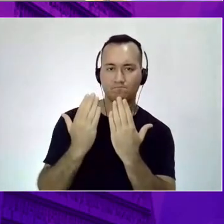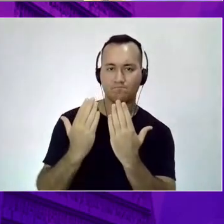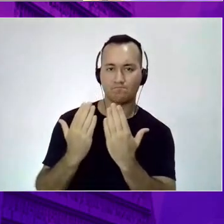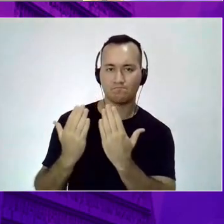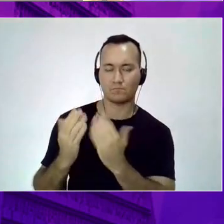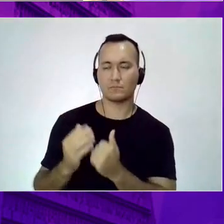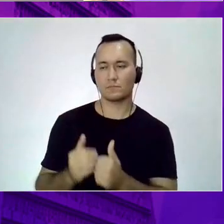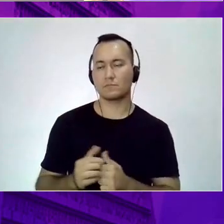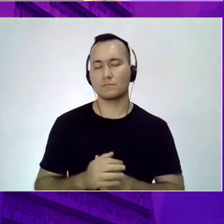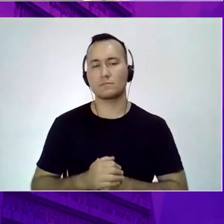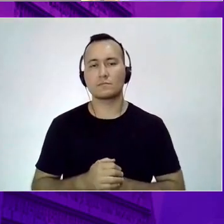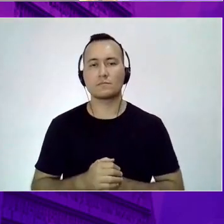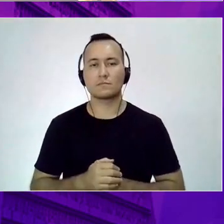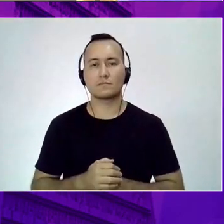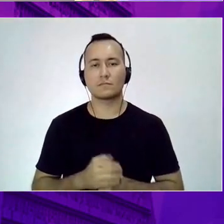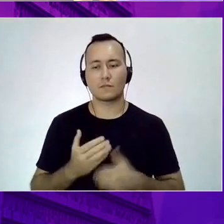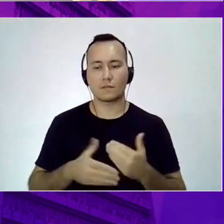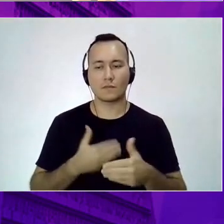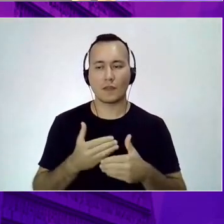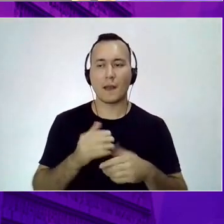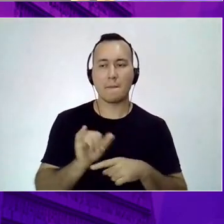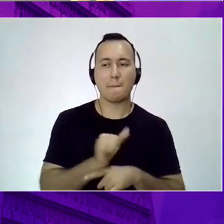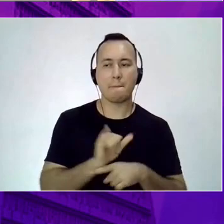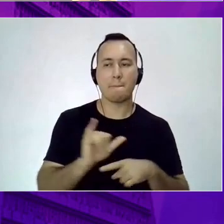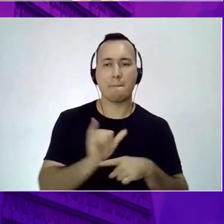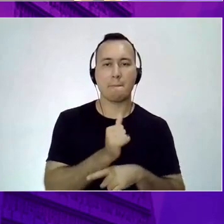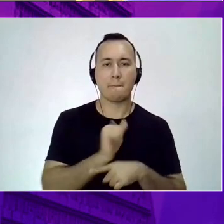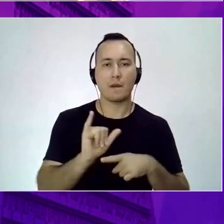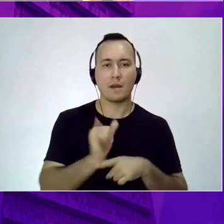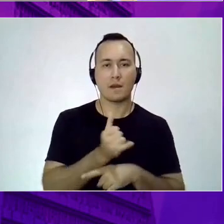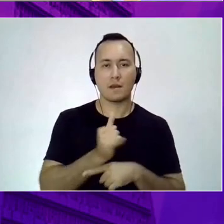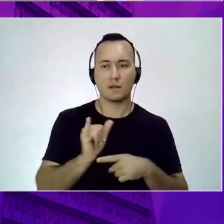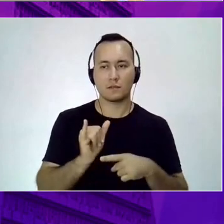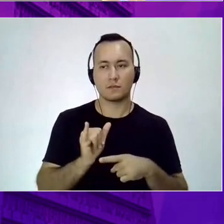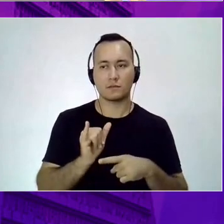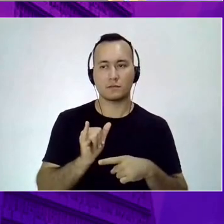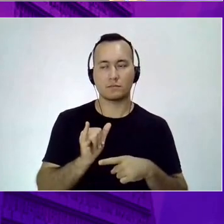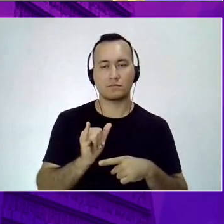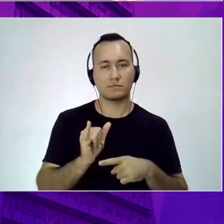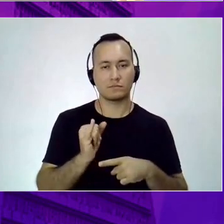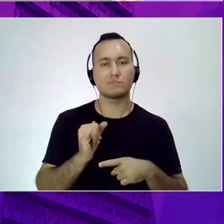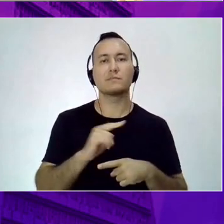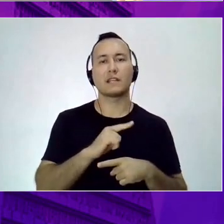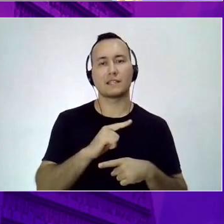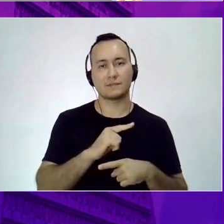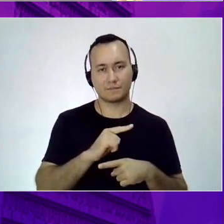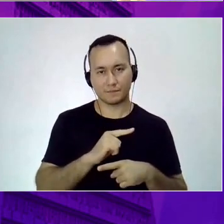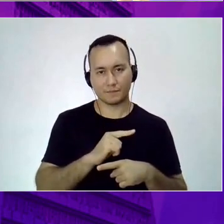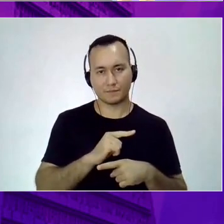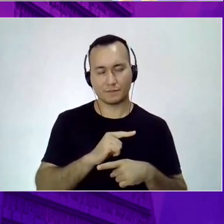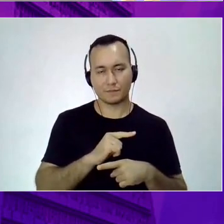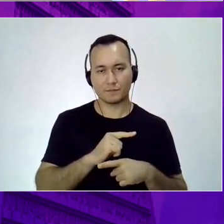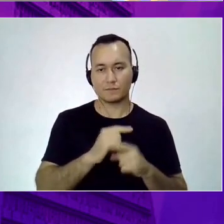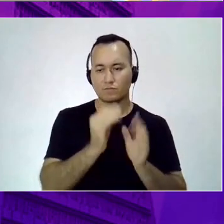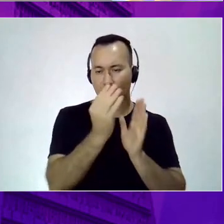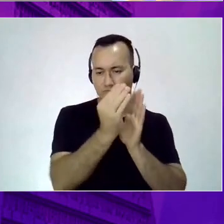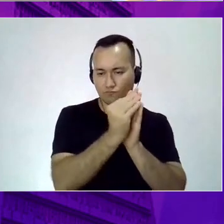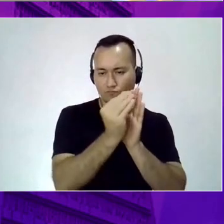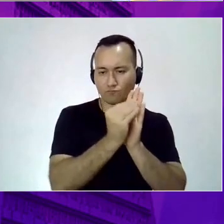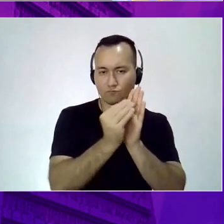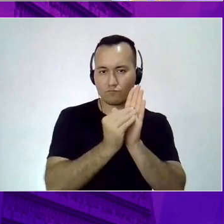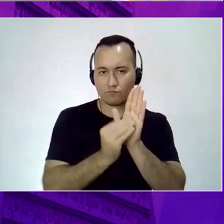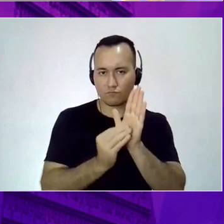essa visão tática para ficar mais fácil de priorizar. Então, é uma forma que a gente encontrou de trabalhar com todas